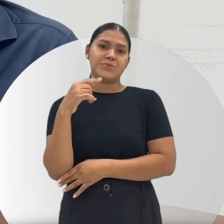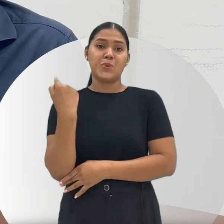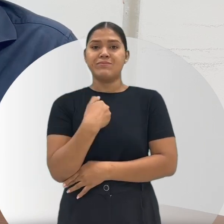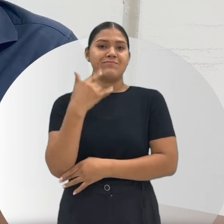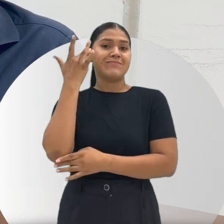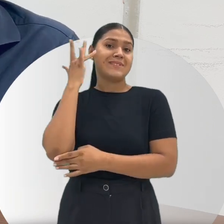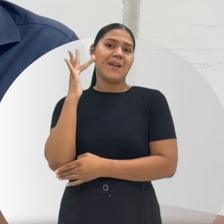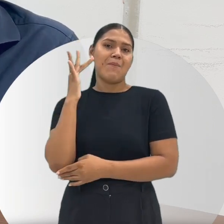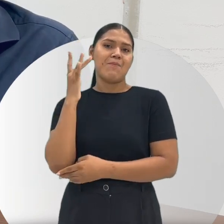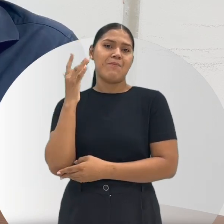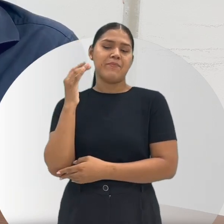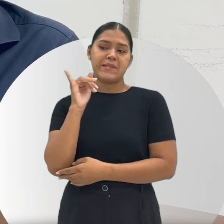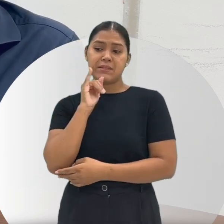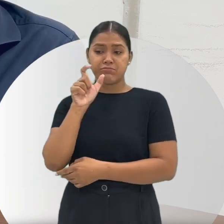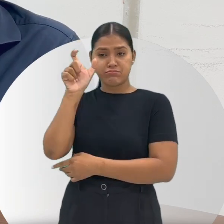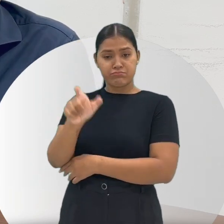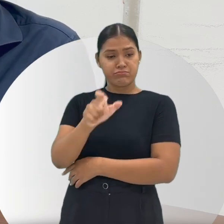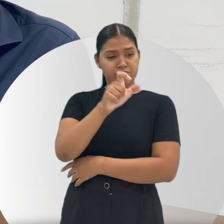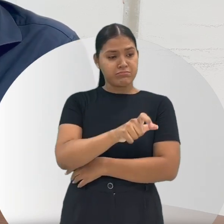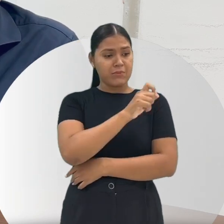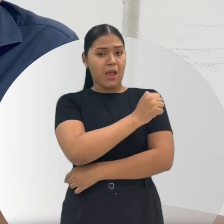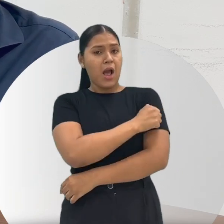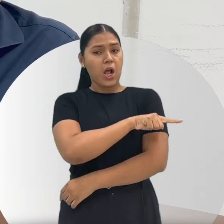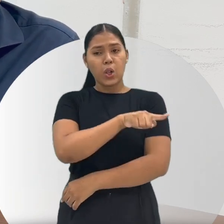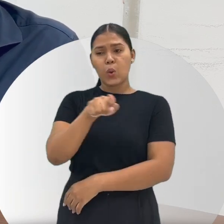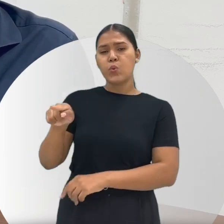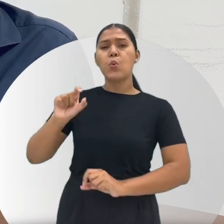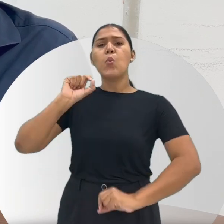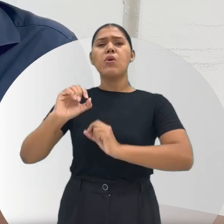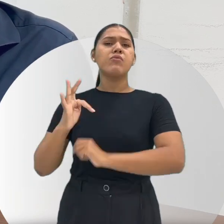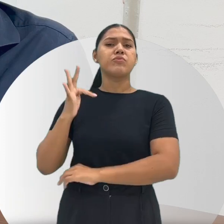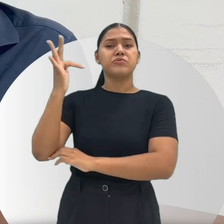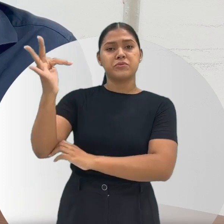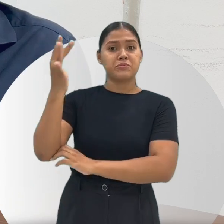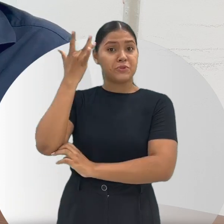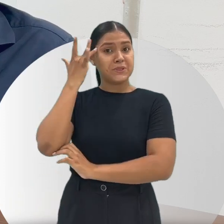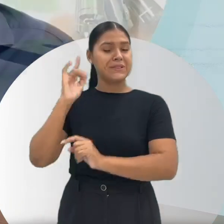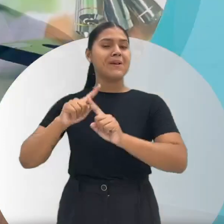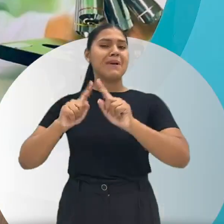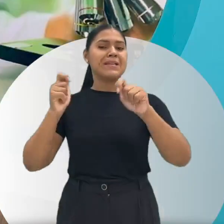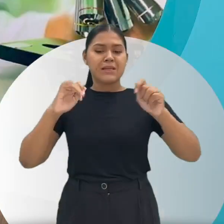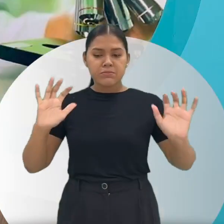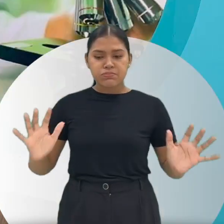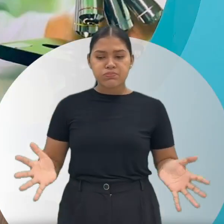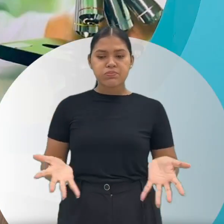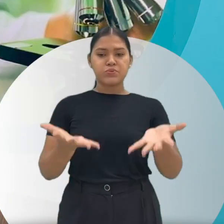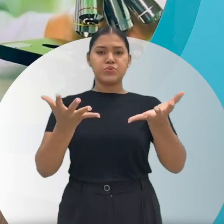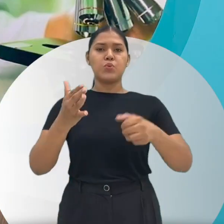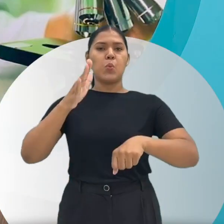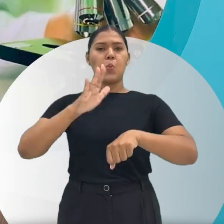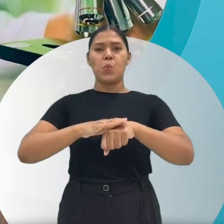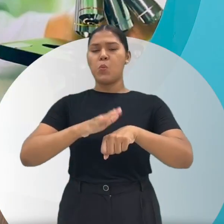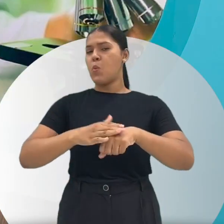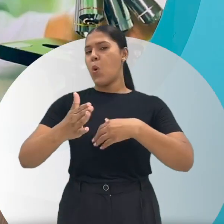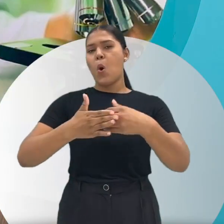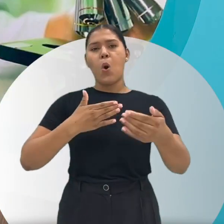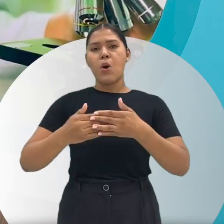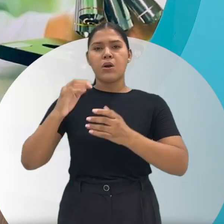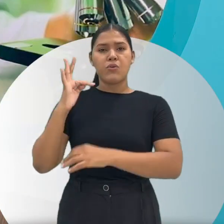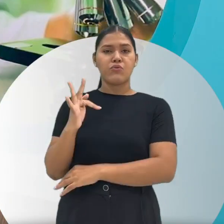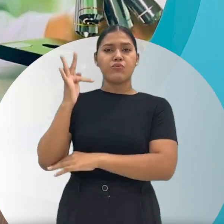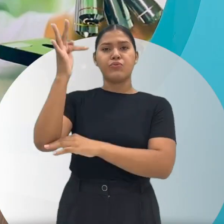jovem, o que ele vai ser, mas eu tenho que dar ele a oportunidade de ser o que ele bem quiser. Ter todas essas oportunidades, né? Ter todas